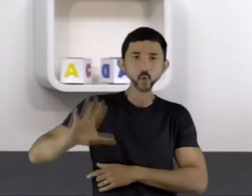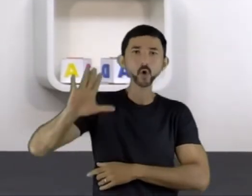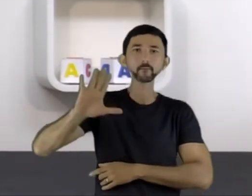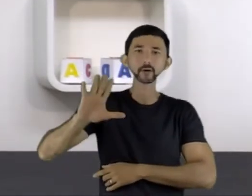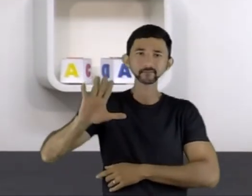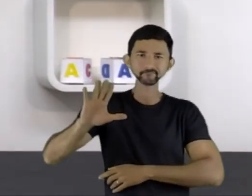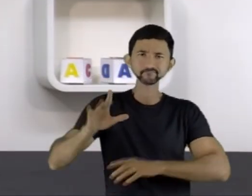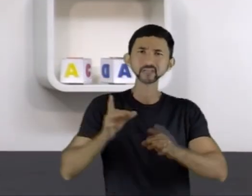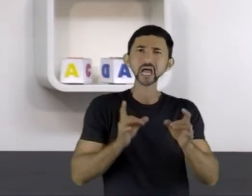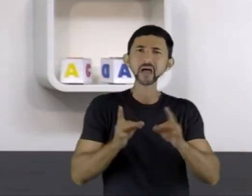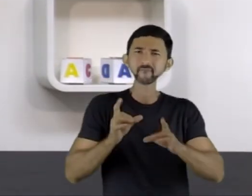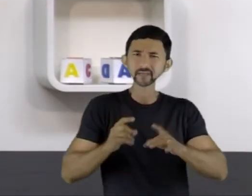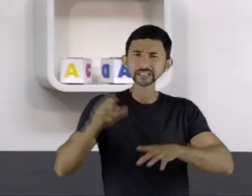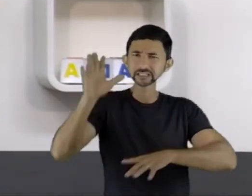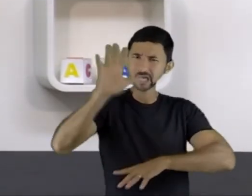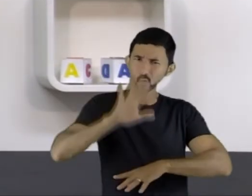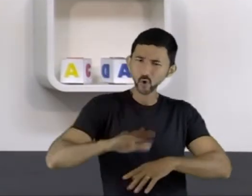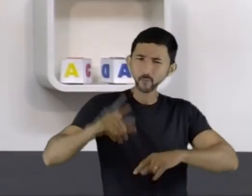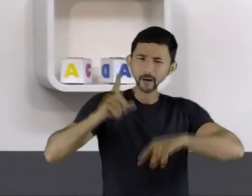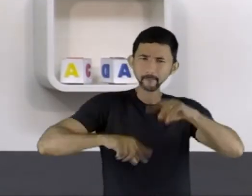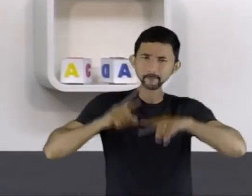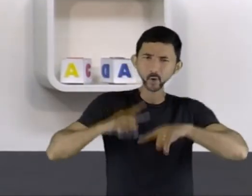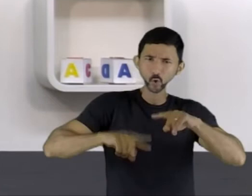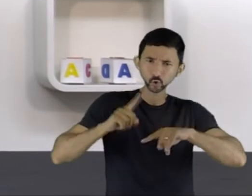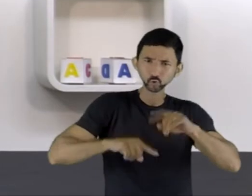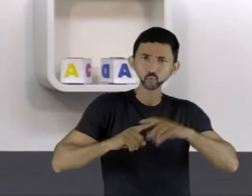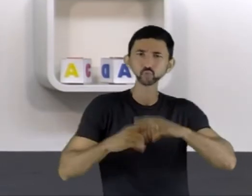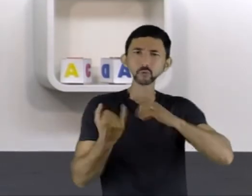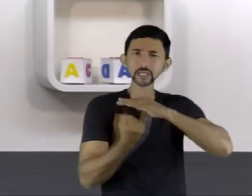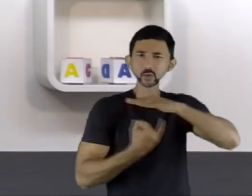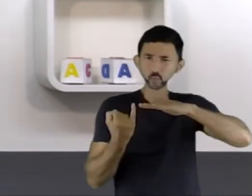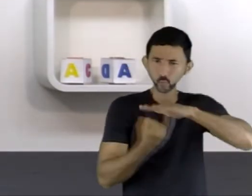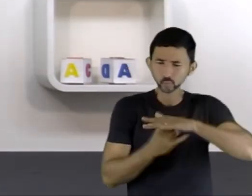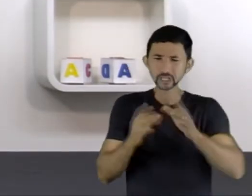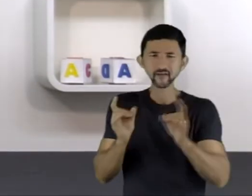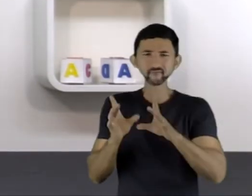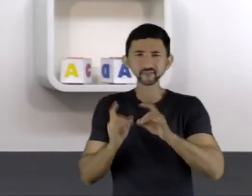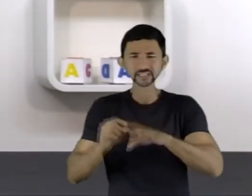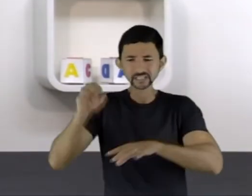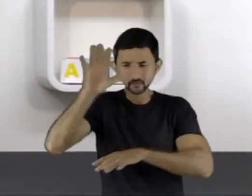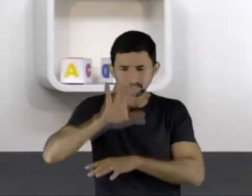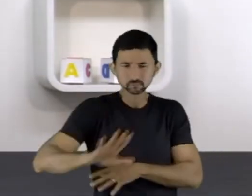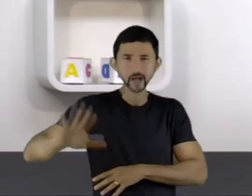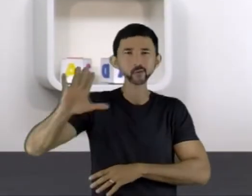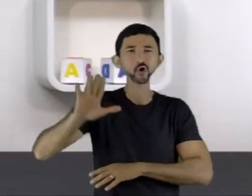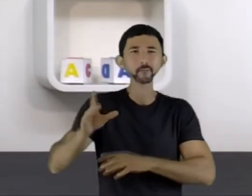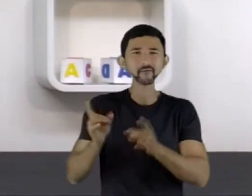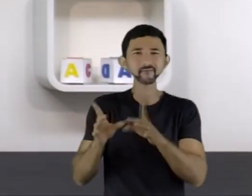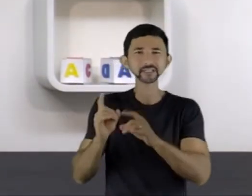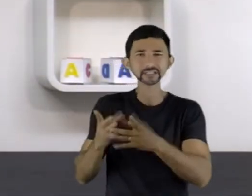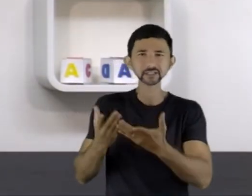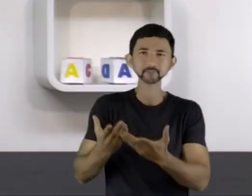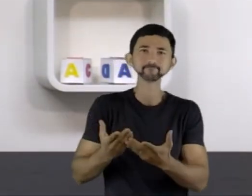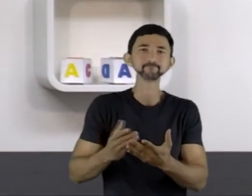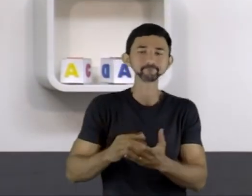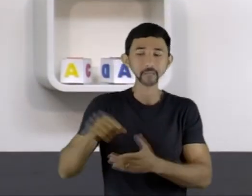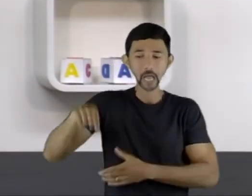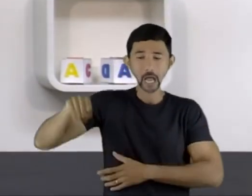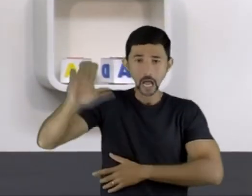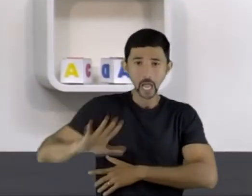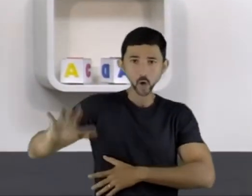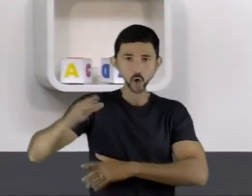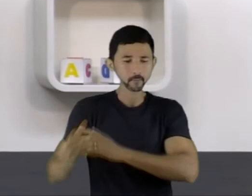Eles vendiam muito produtos industrializados para a Europa. Eles atendiam todas as necessidades da Europa, porque a Europa não estava produzindo